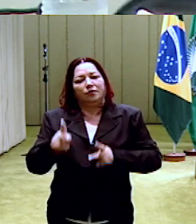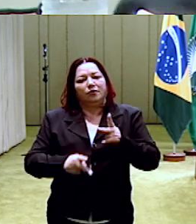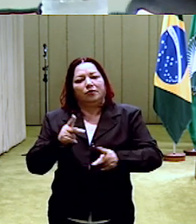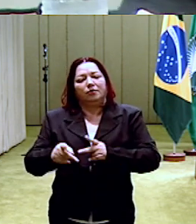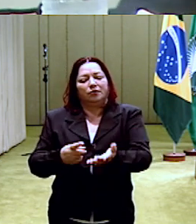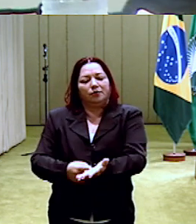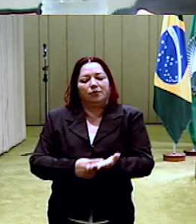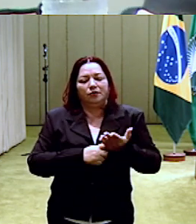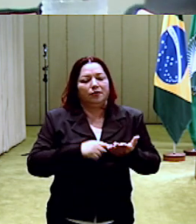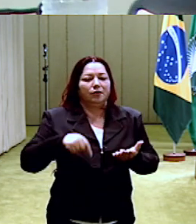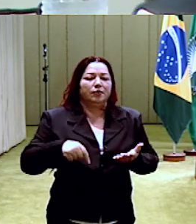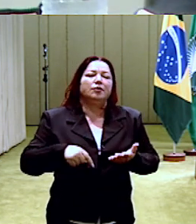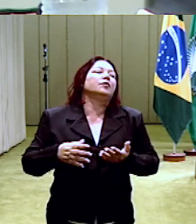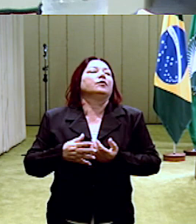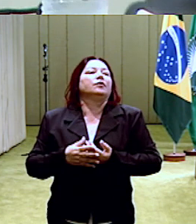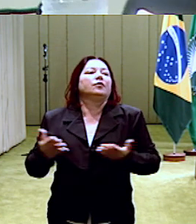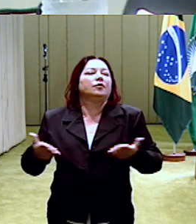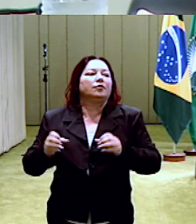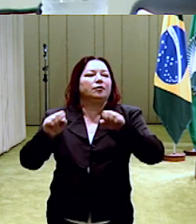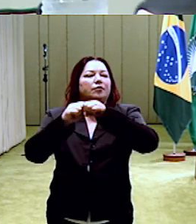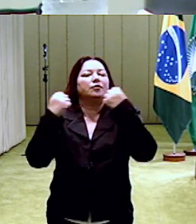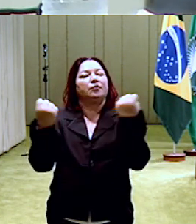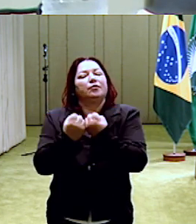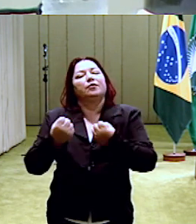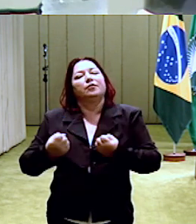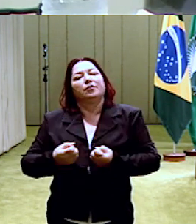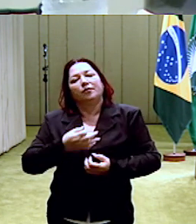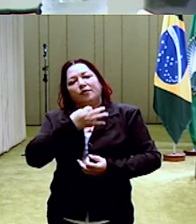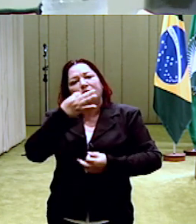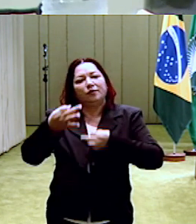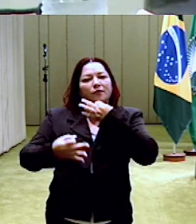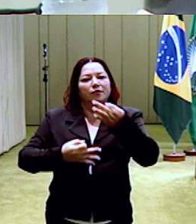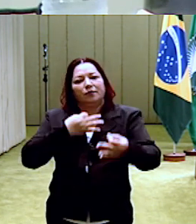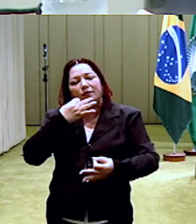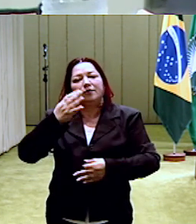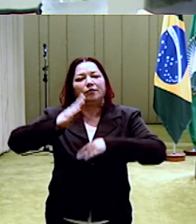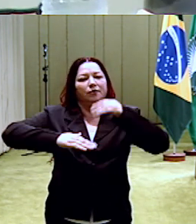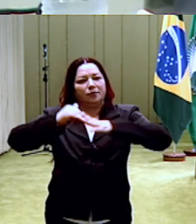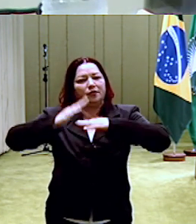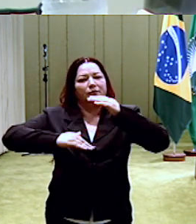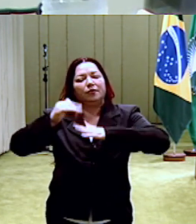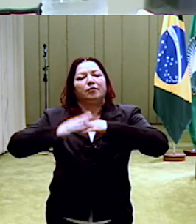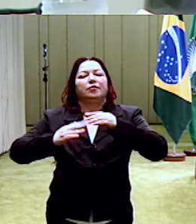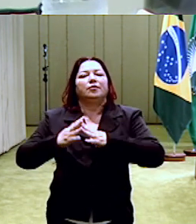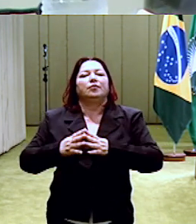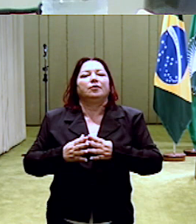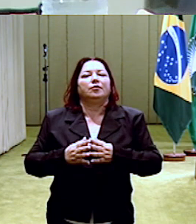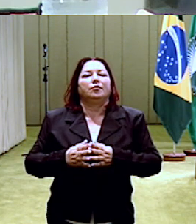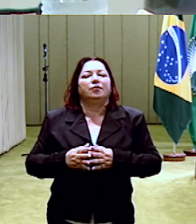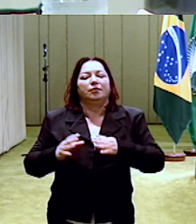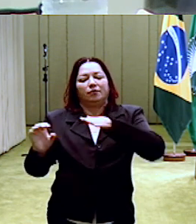nós fomos convidados para participar desse evento para tecer algumas considerações sobre boas práticas no